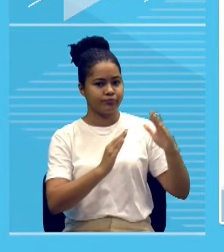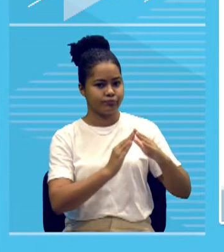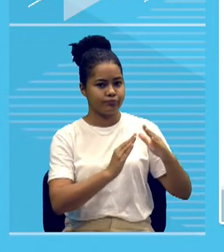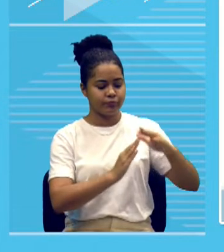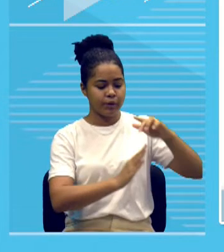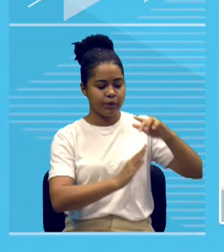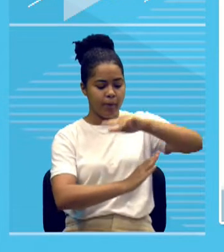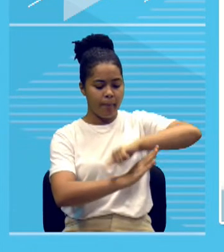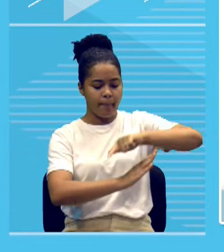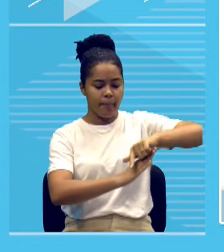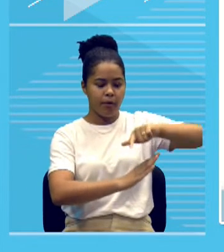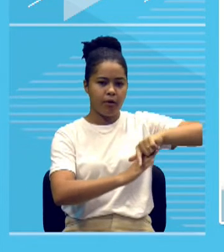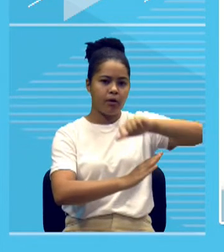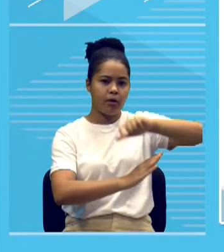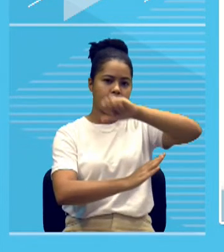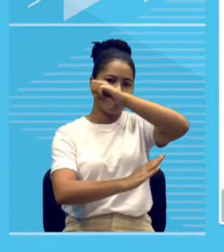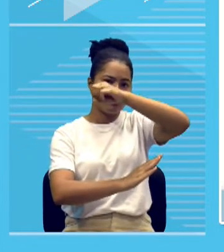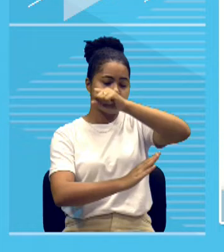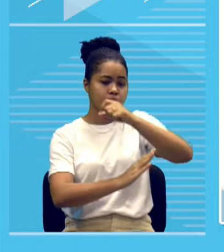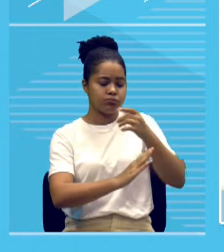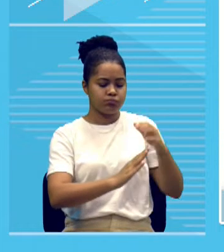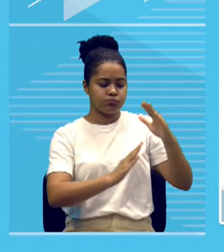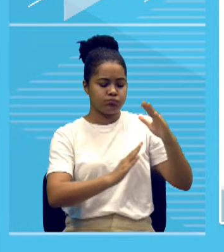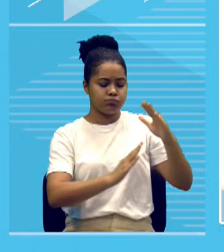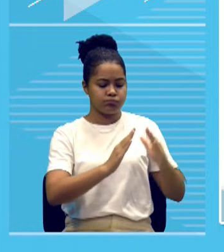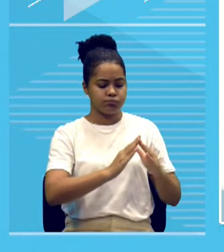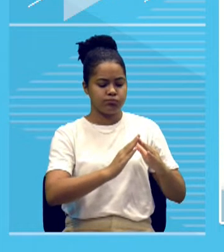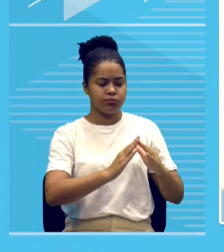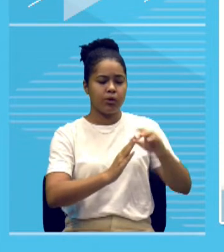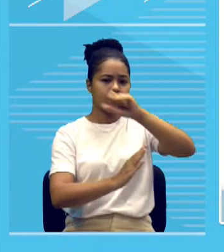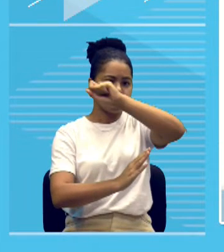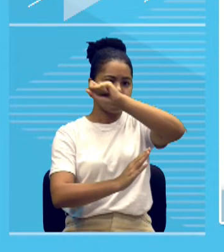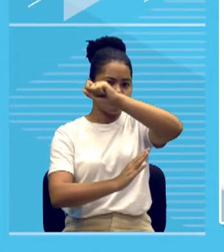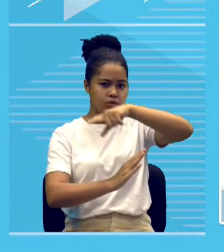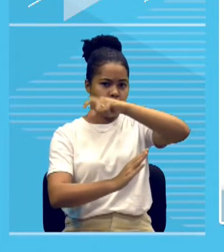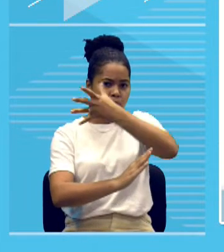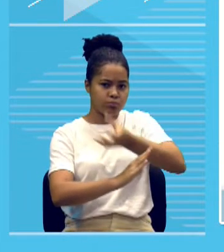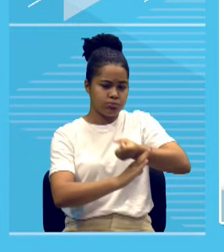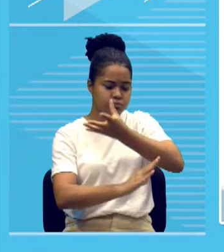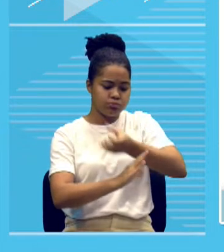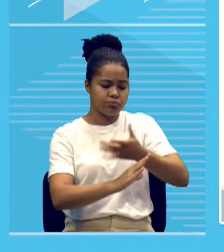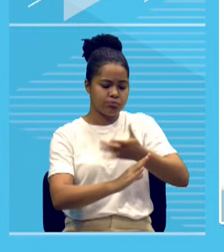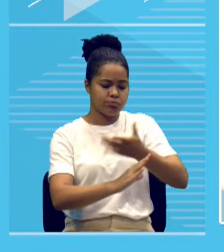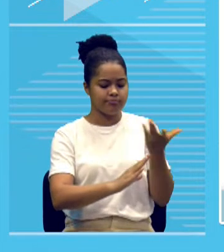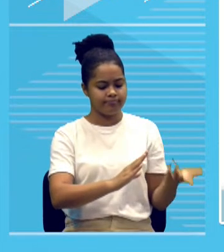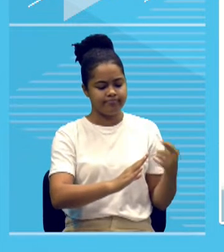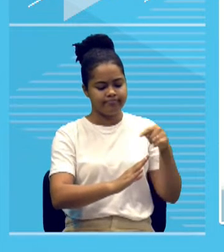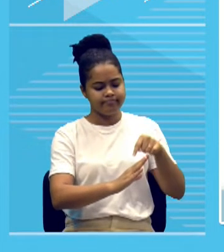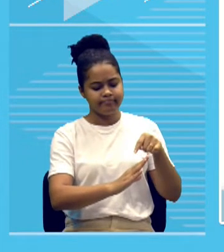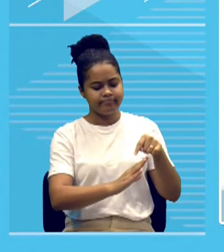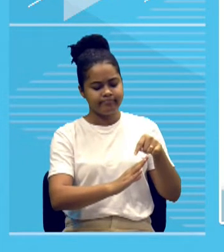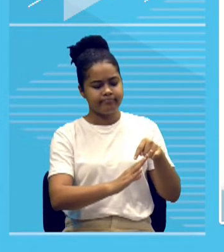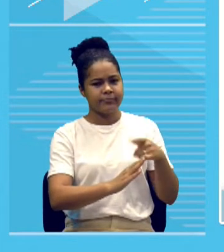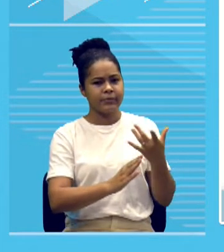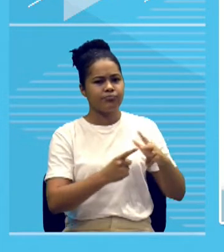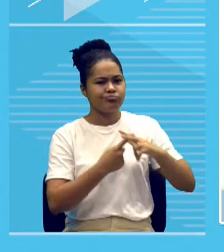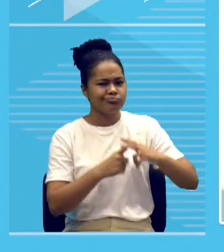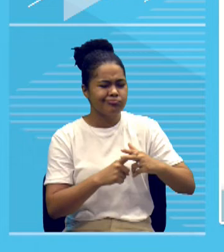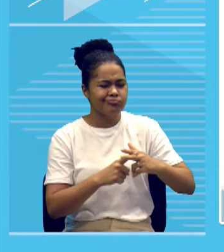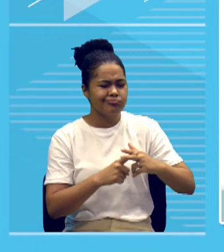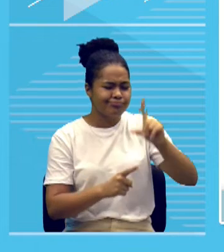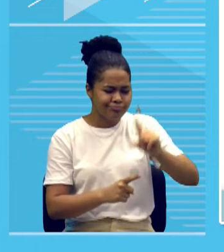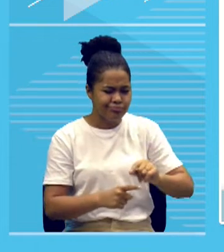turma é a única coisa que vai que você vai ter que realizar durante o ano é a limpeza das placas